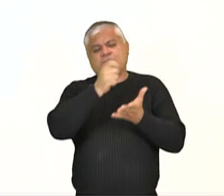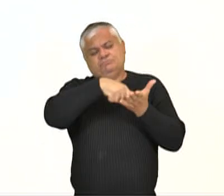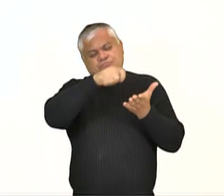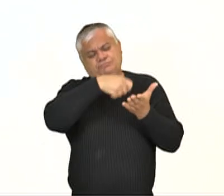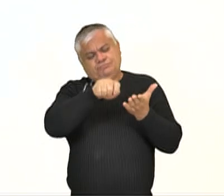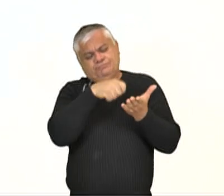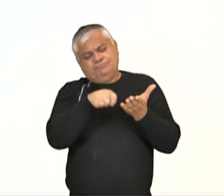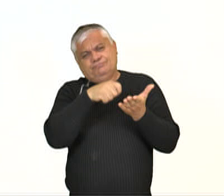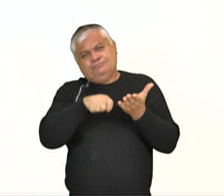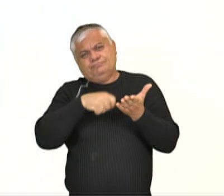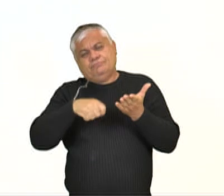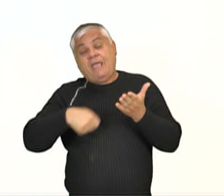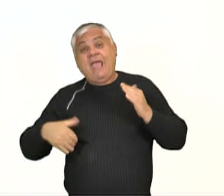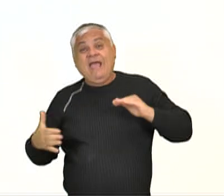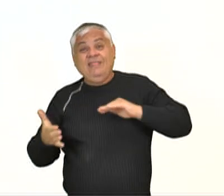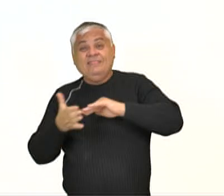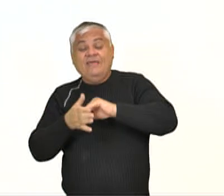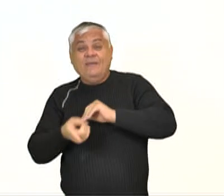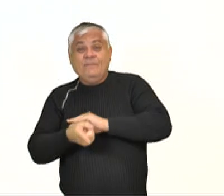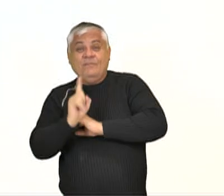até 1º de agosto de